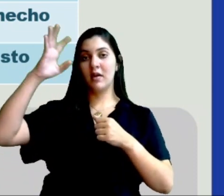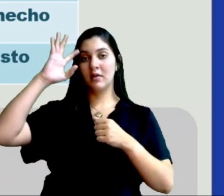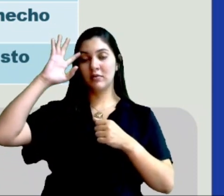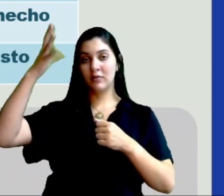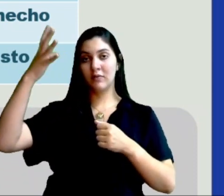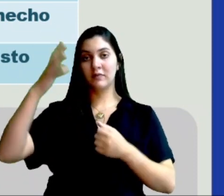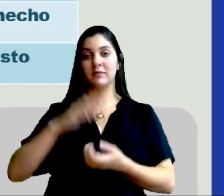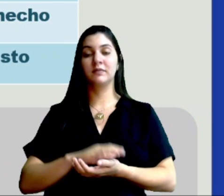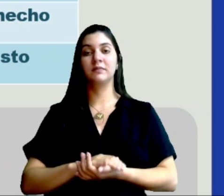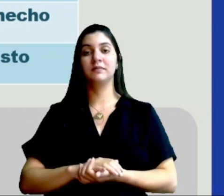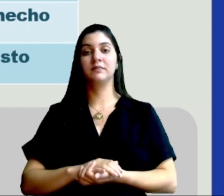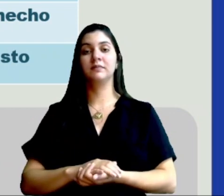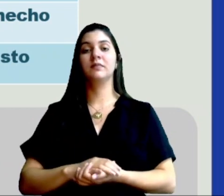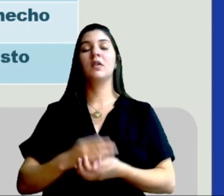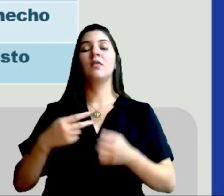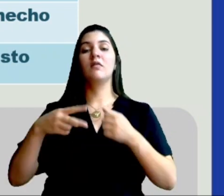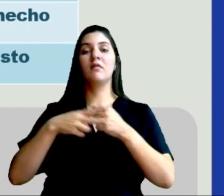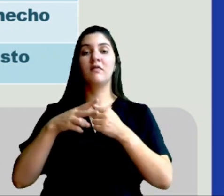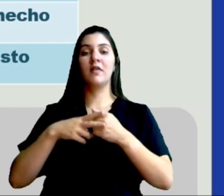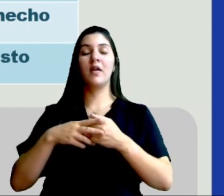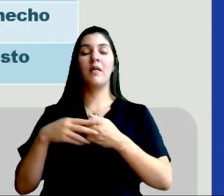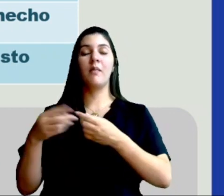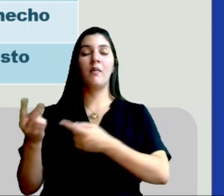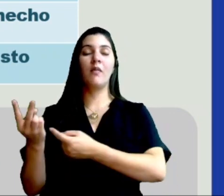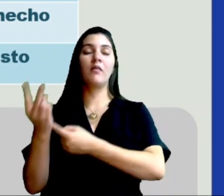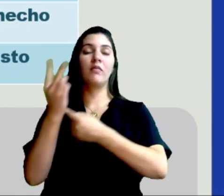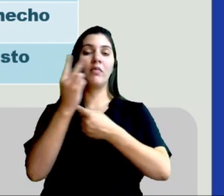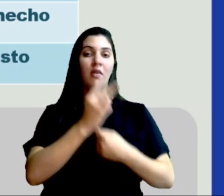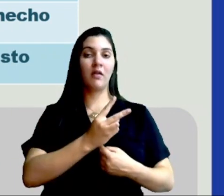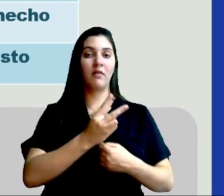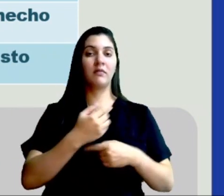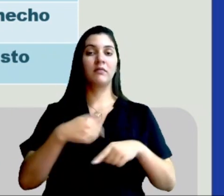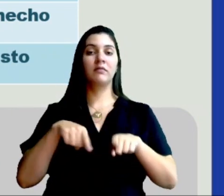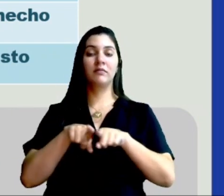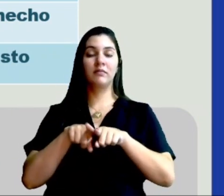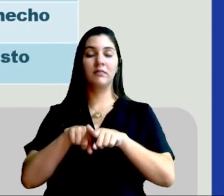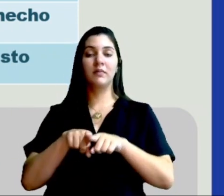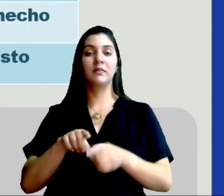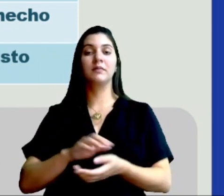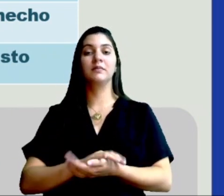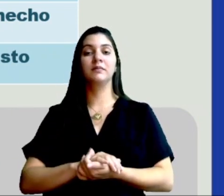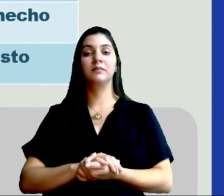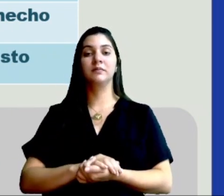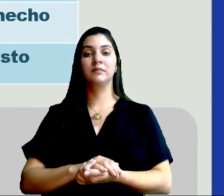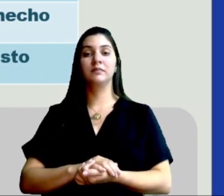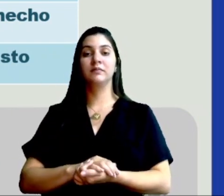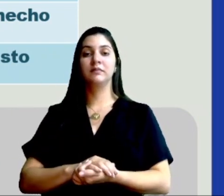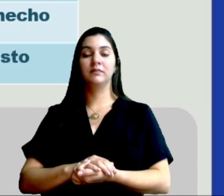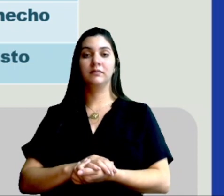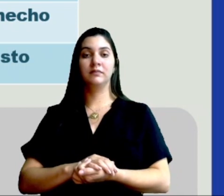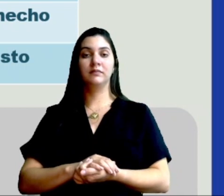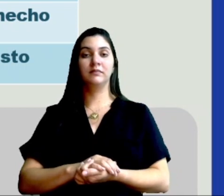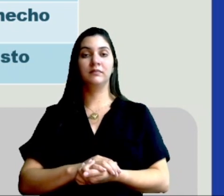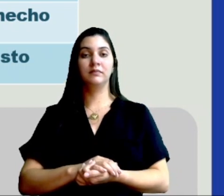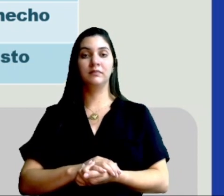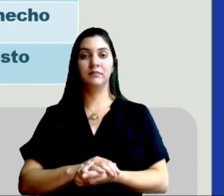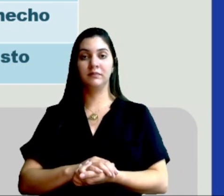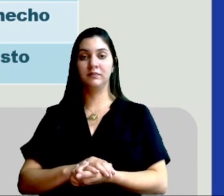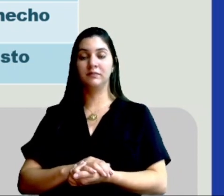resuelto. Devolver, devuelto. Deshacer, deshecho.